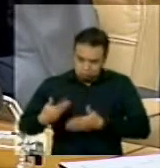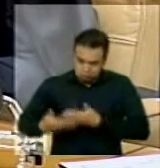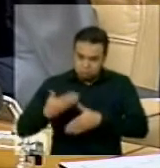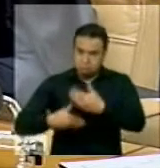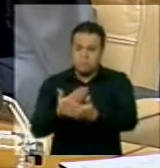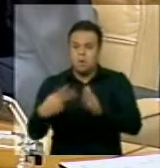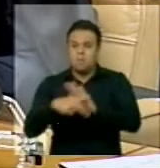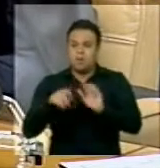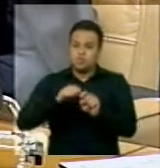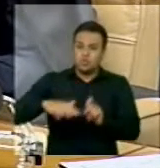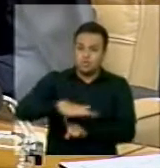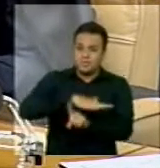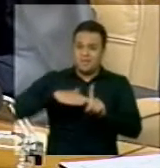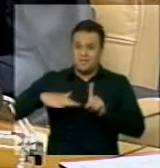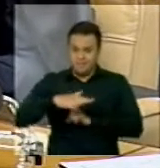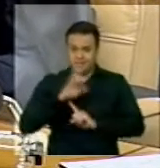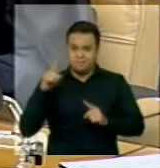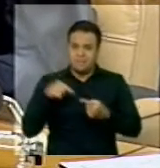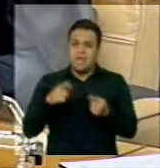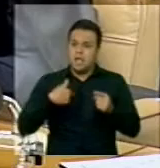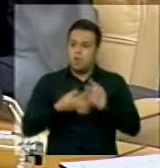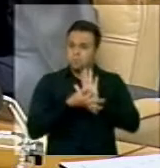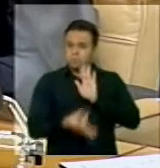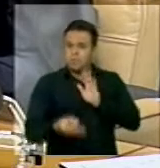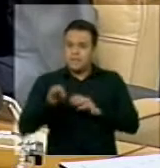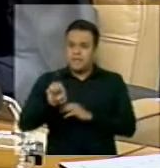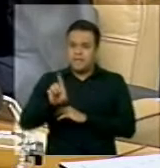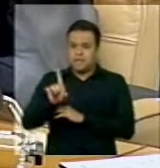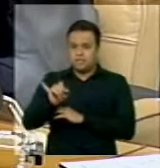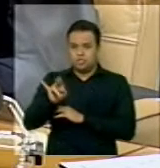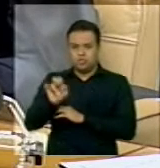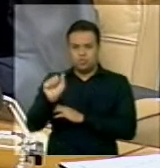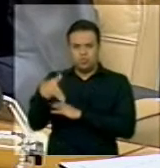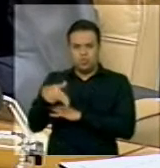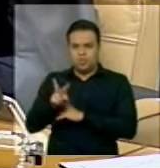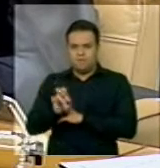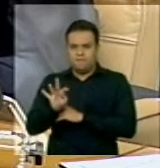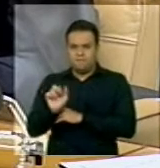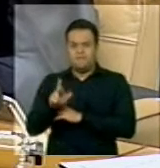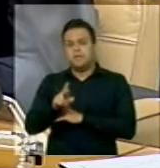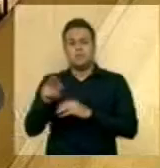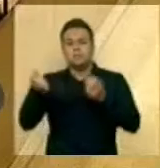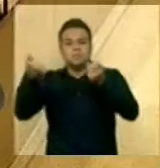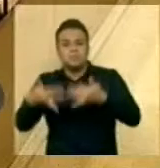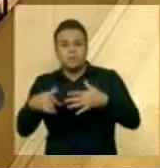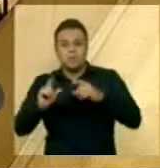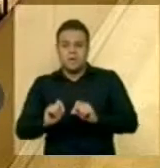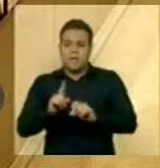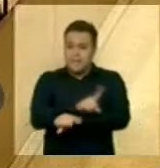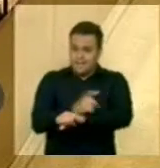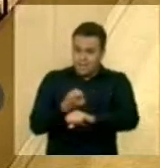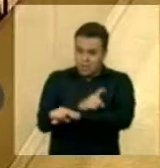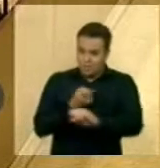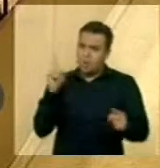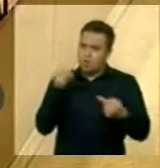sociedade envolvente. E aqui cito Edilson Vitorelli, segundo o qual os quilombolas se enquadram, assim como